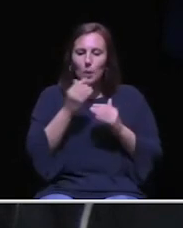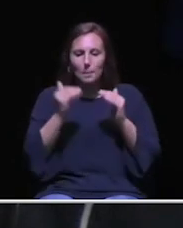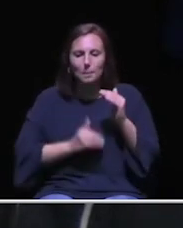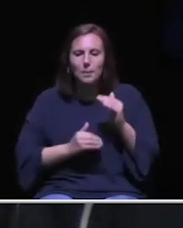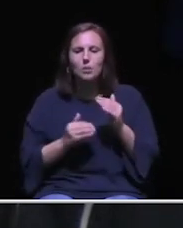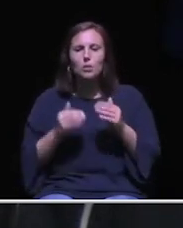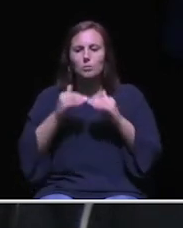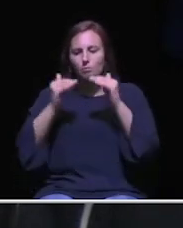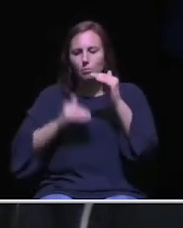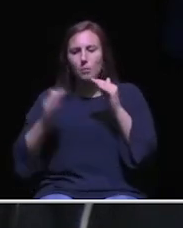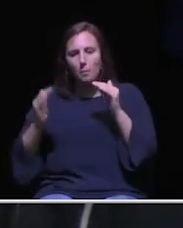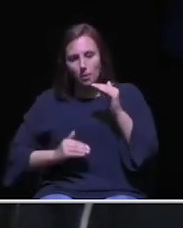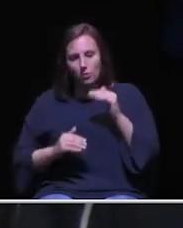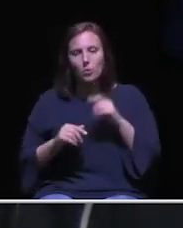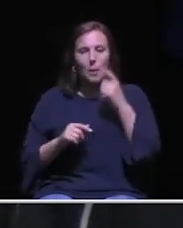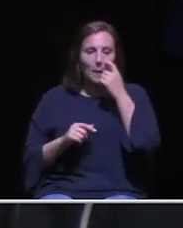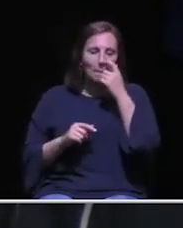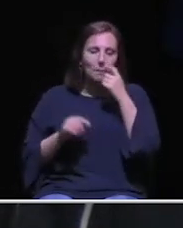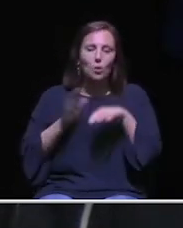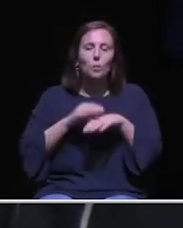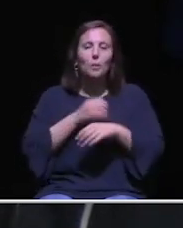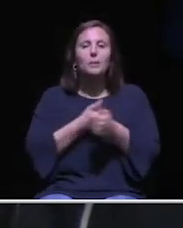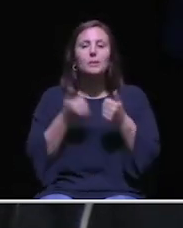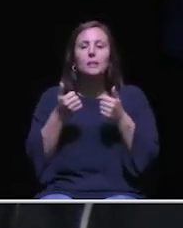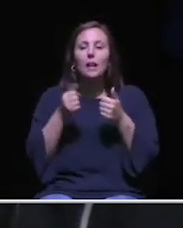desigualdade. Para que Lisboa seja um lugar de liberdade para todas as